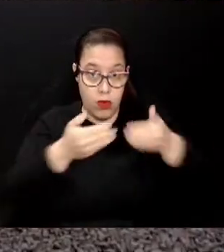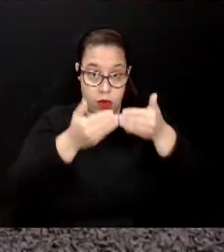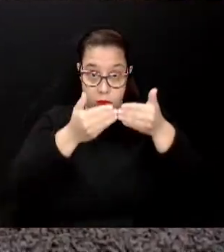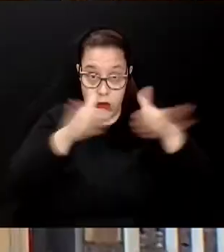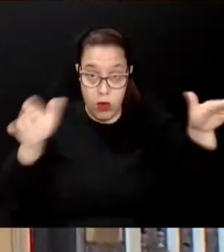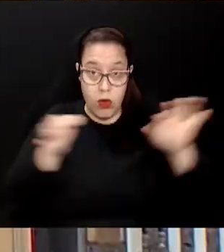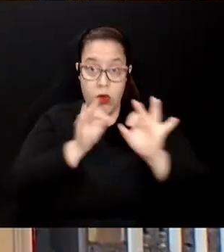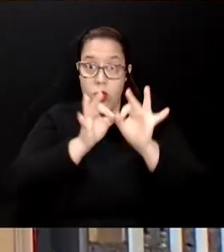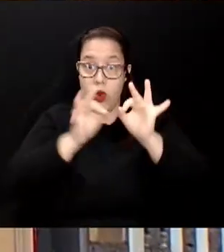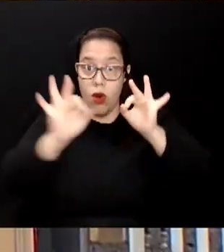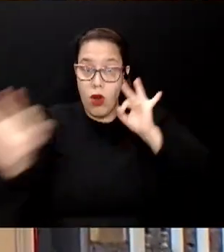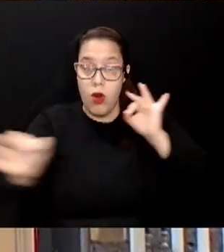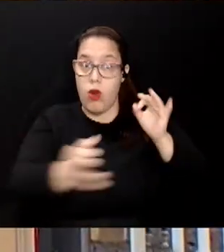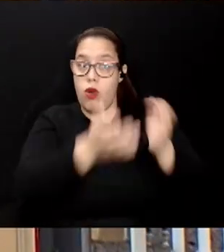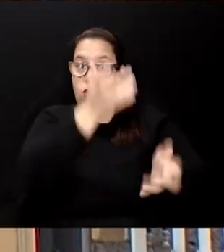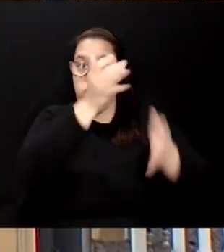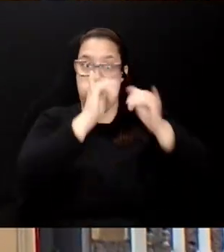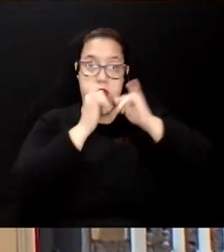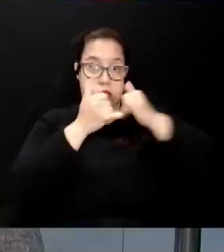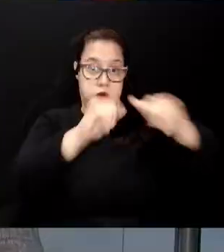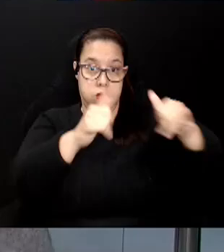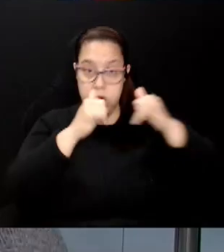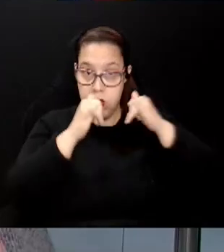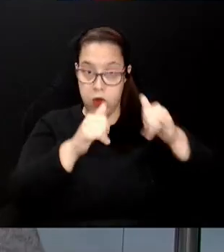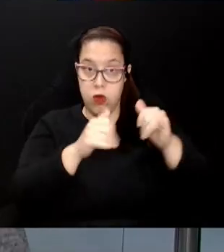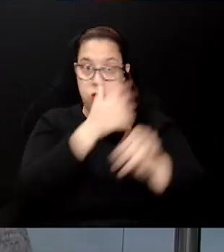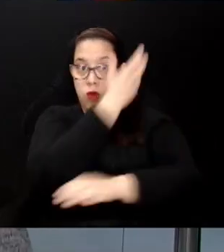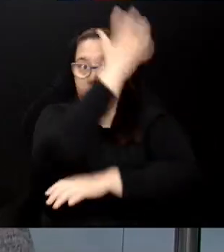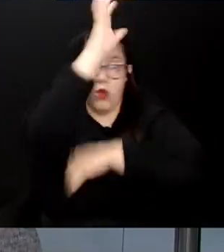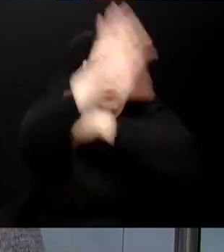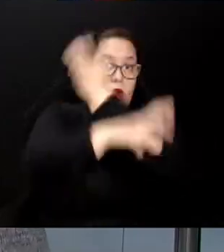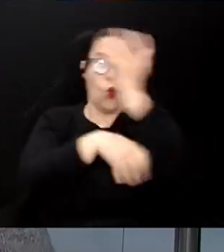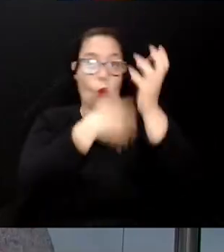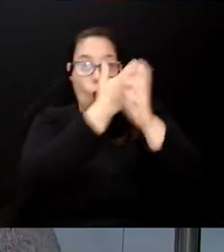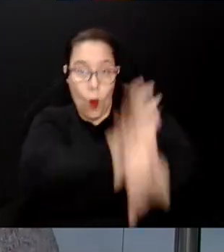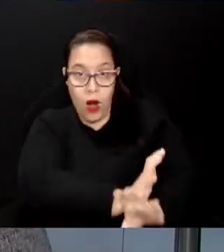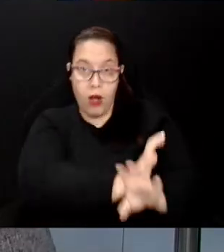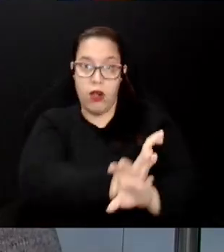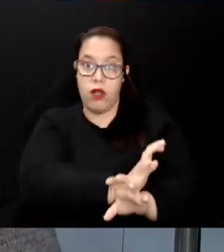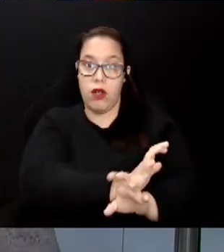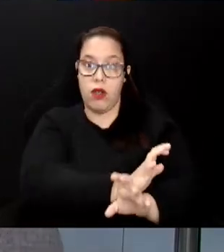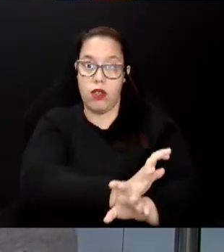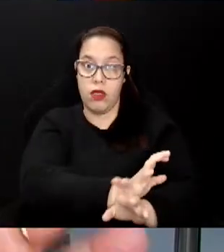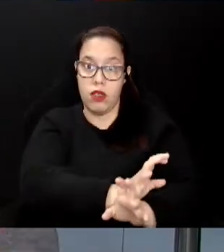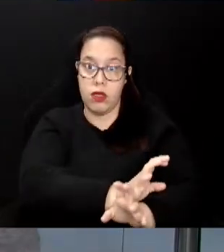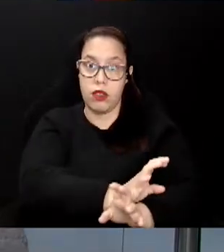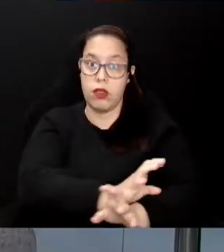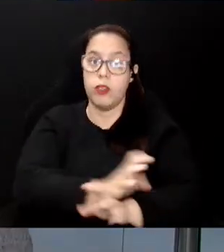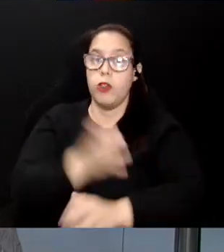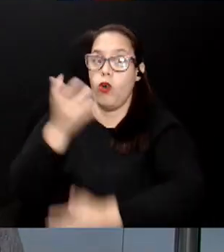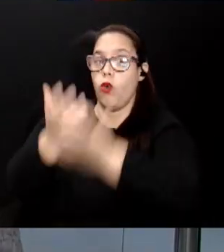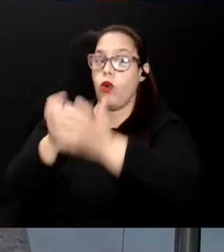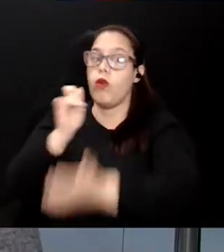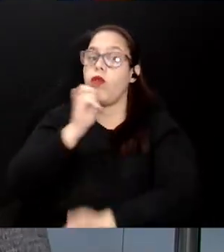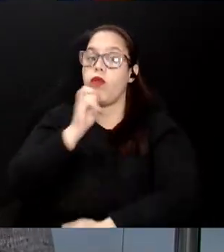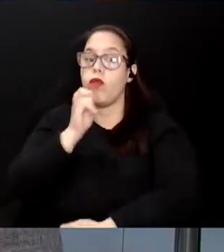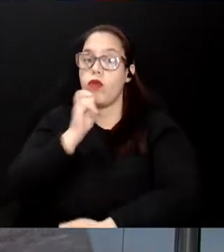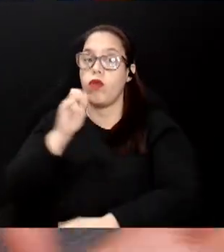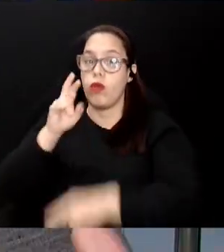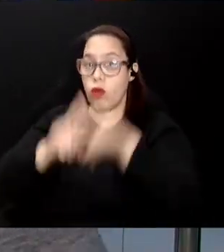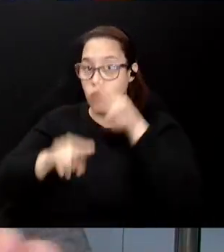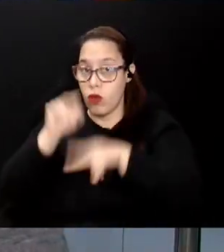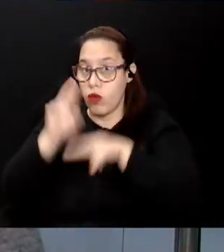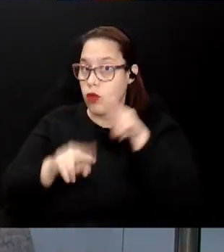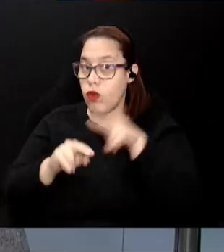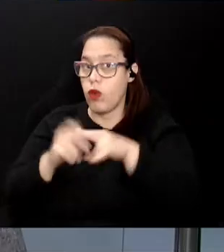rede elétrica e de áreas com vegetação seca. Para o caso da festa junina, fogueira, por exemplo, né? Em junho, festa junina, fogueira, acho que